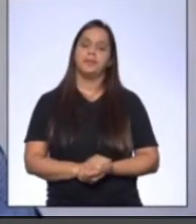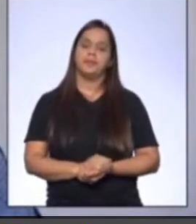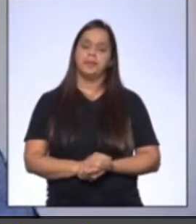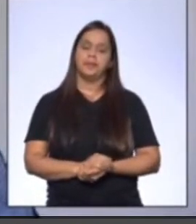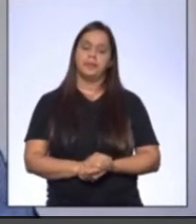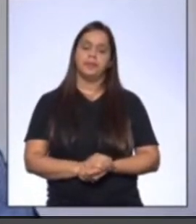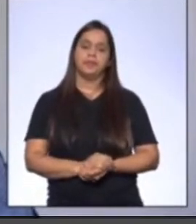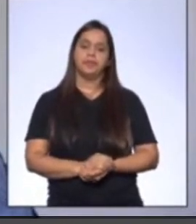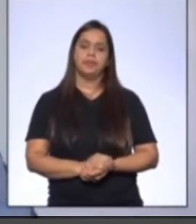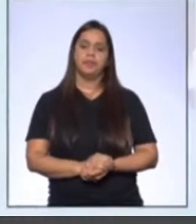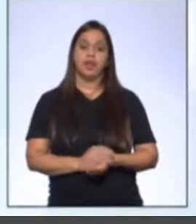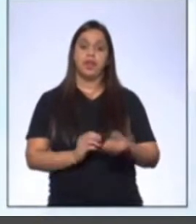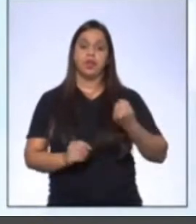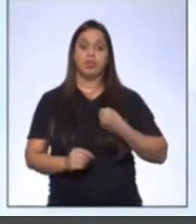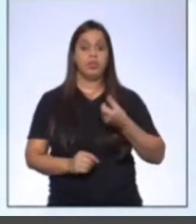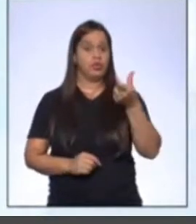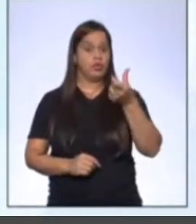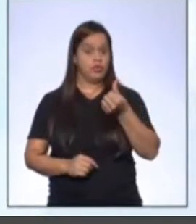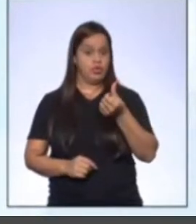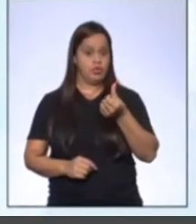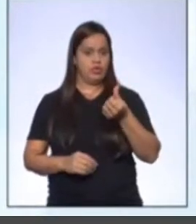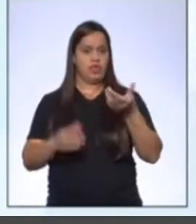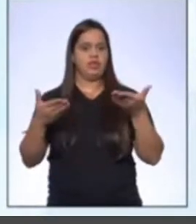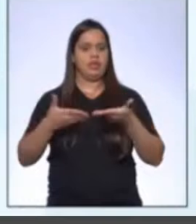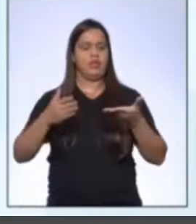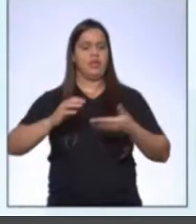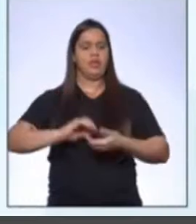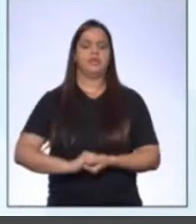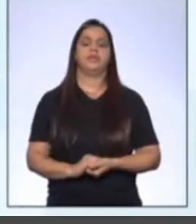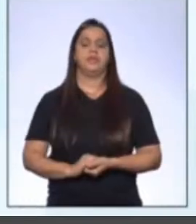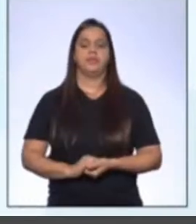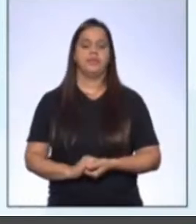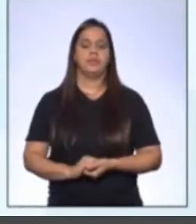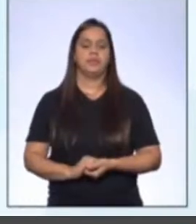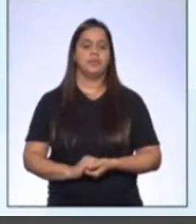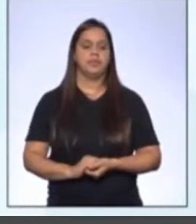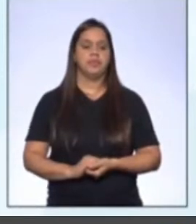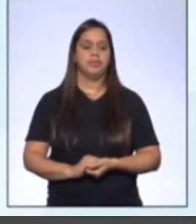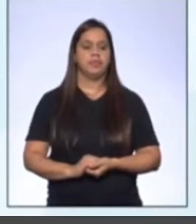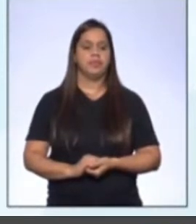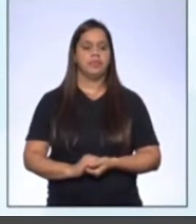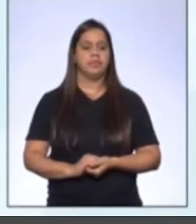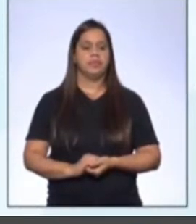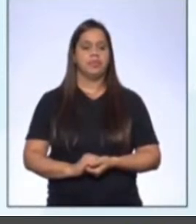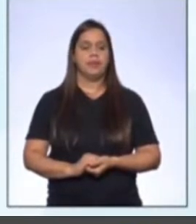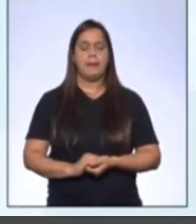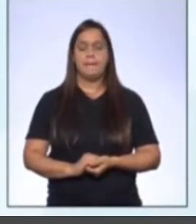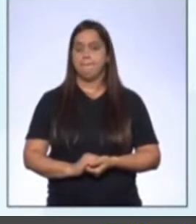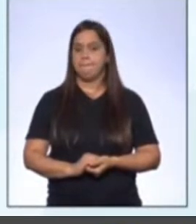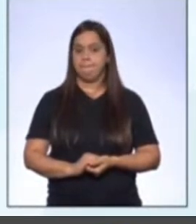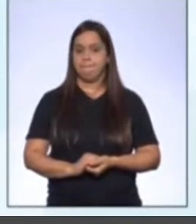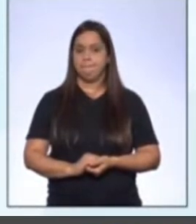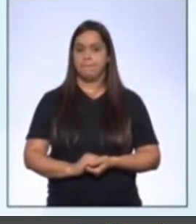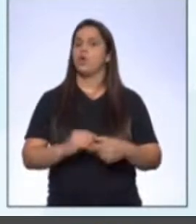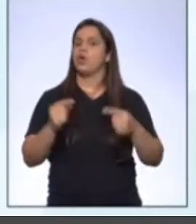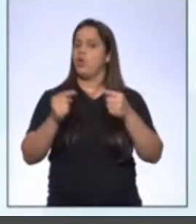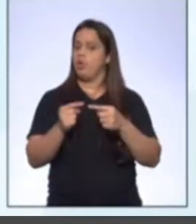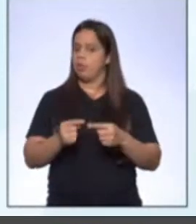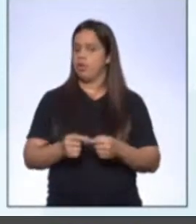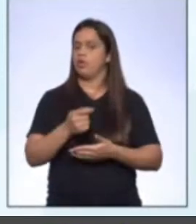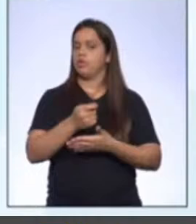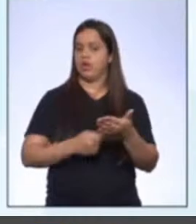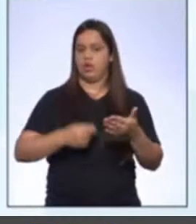para a questão 6, por favor, na tela. A questão 6 diz assim, ainda do texto lá do urso, hein,